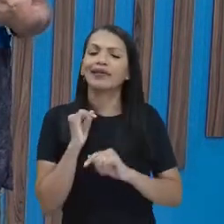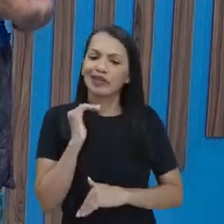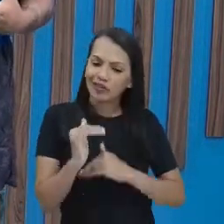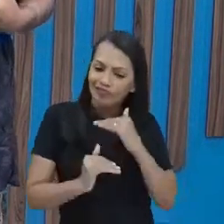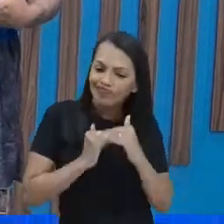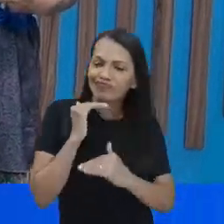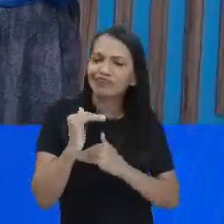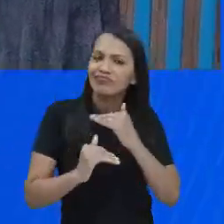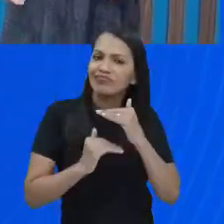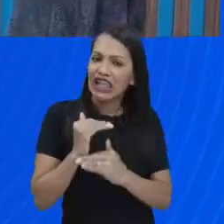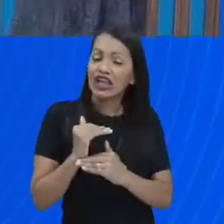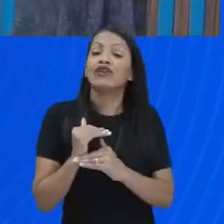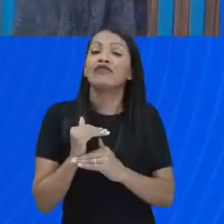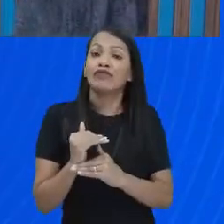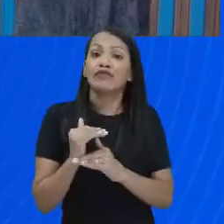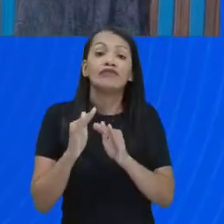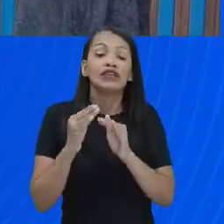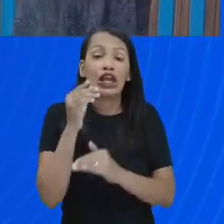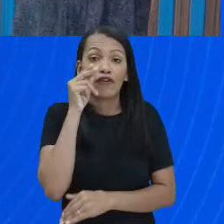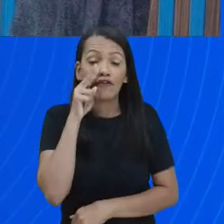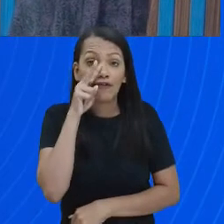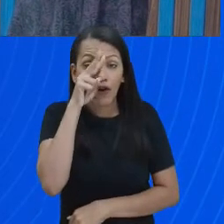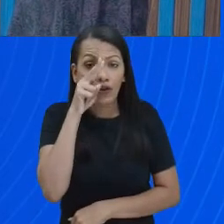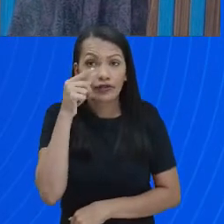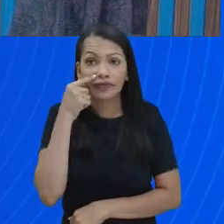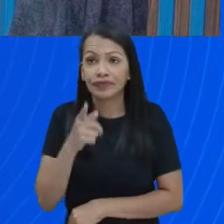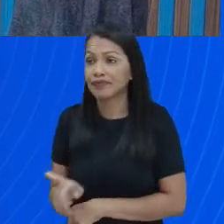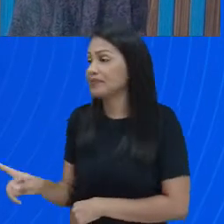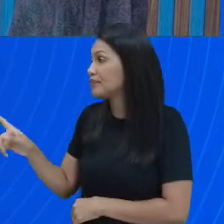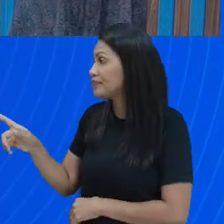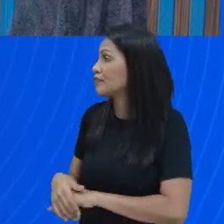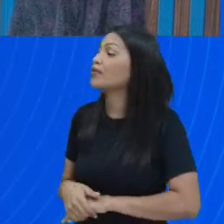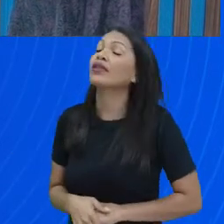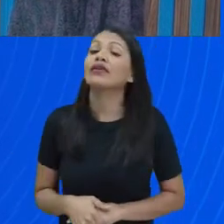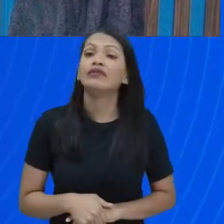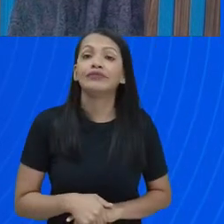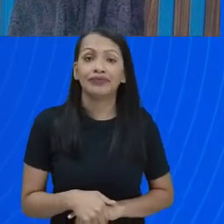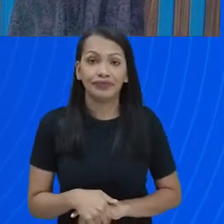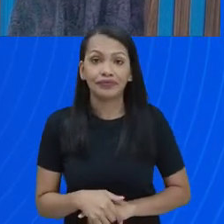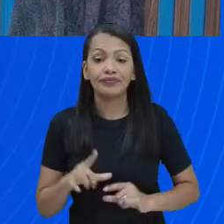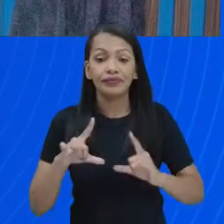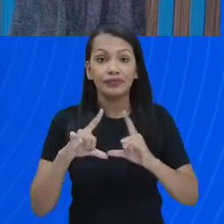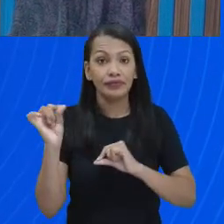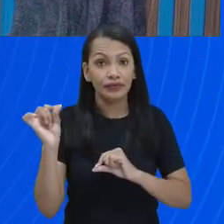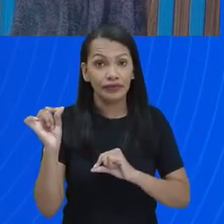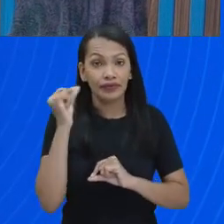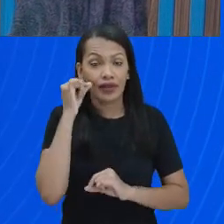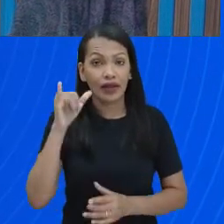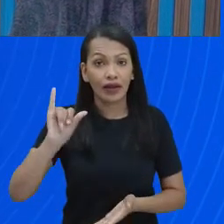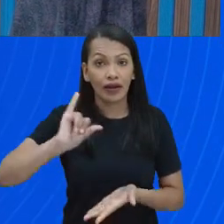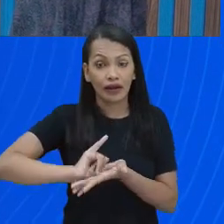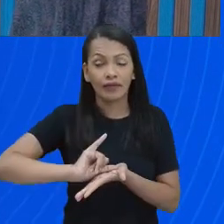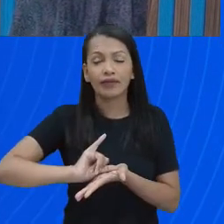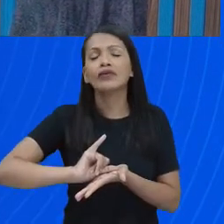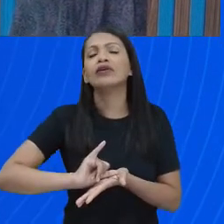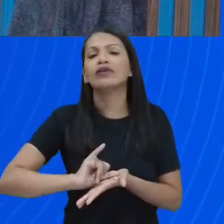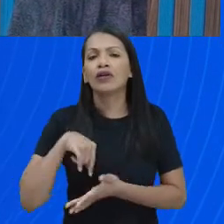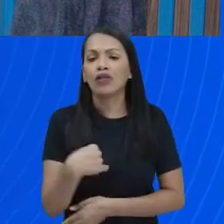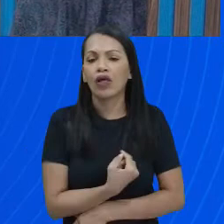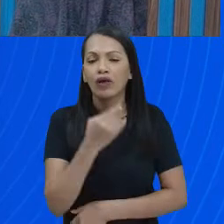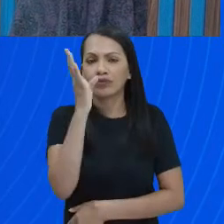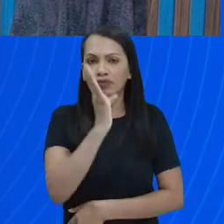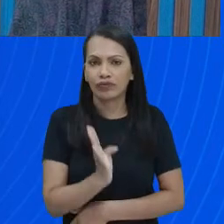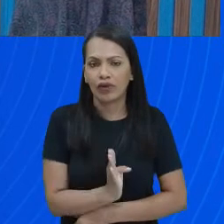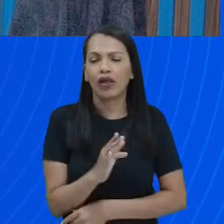mais fortalecida. Vejam essa imagem, é da capital do nosso país, que é Brasília, né? Então, falar a respeito da democracia